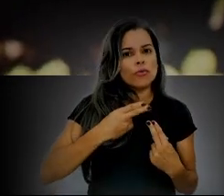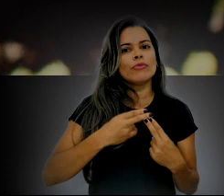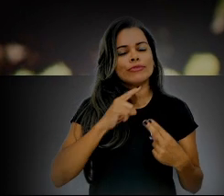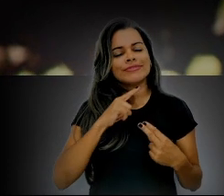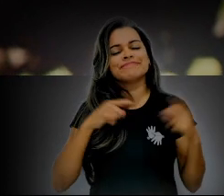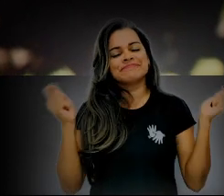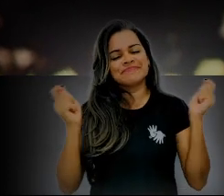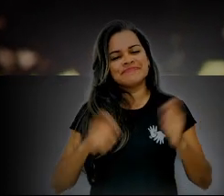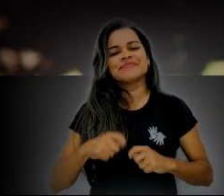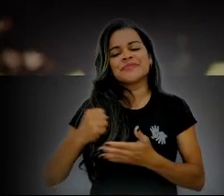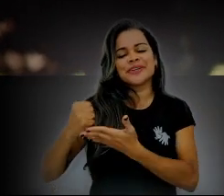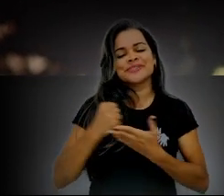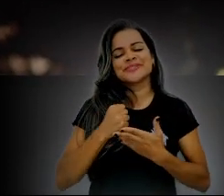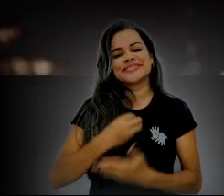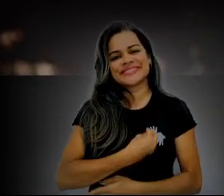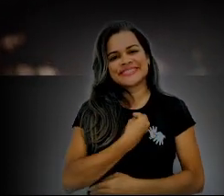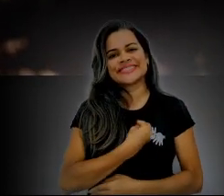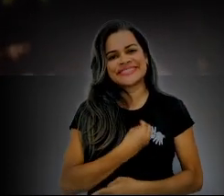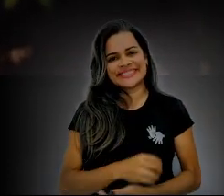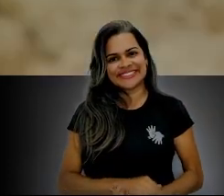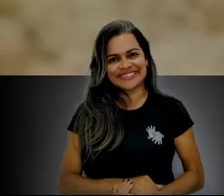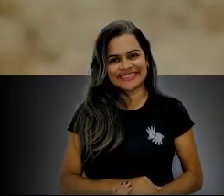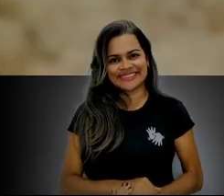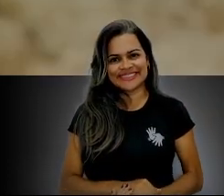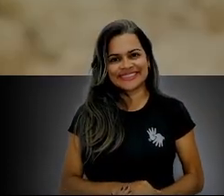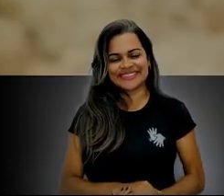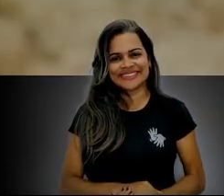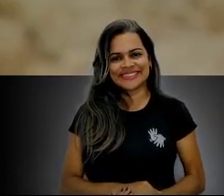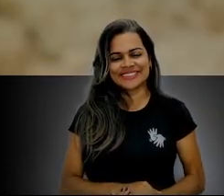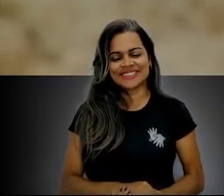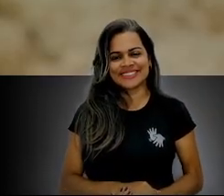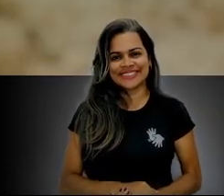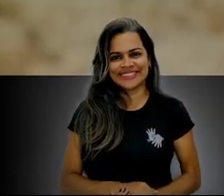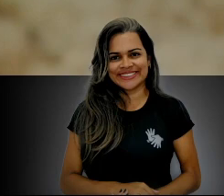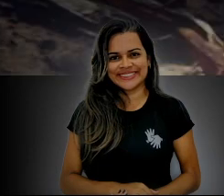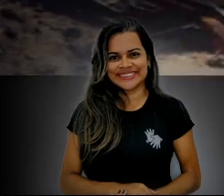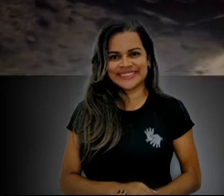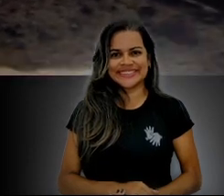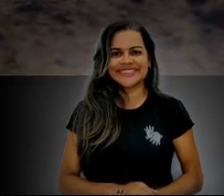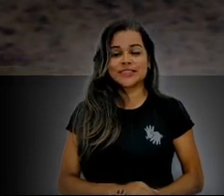o wi-fi tem tem tem uma é muito grande muito grande